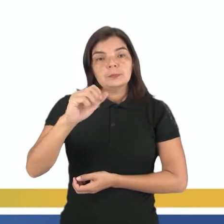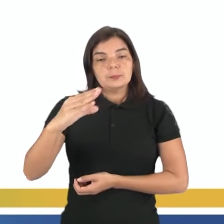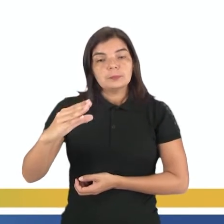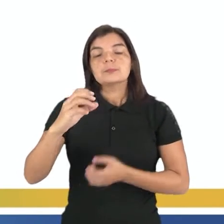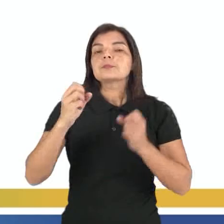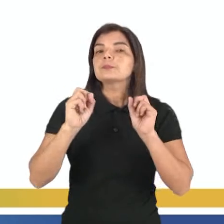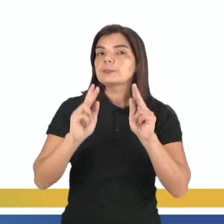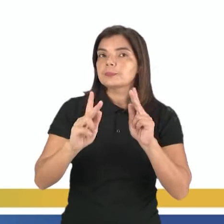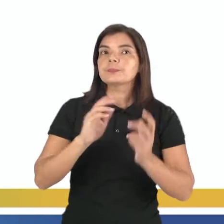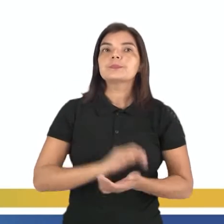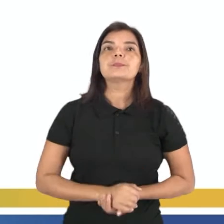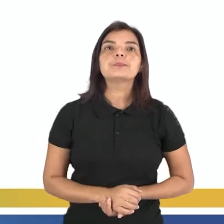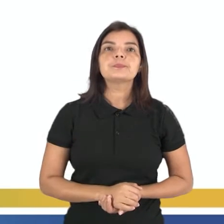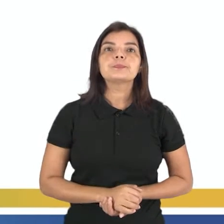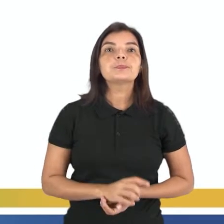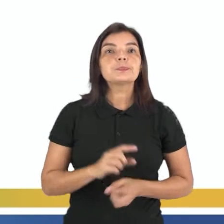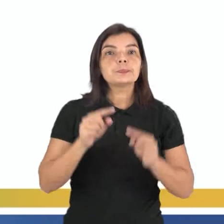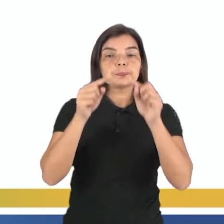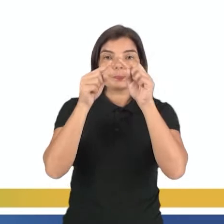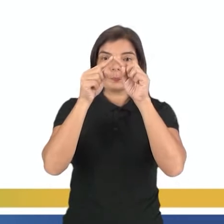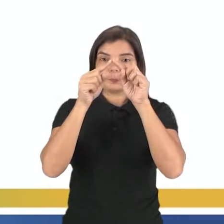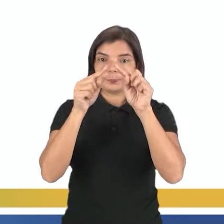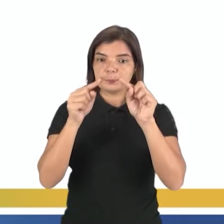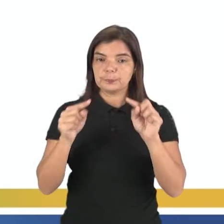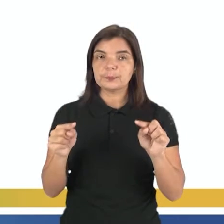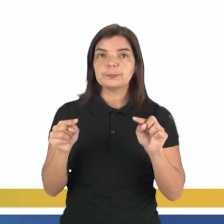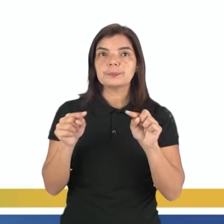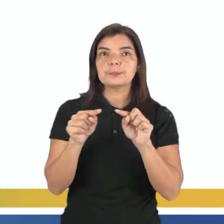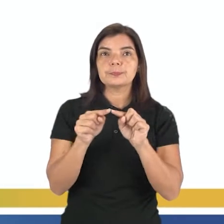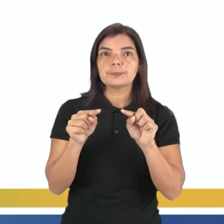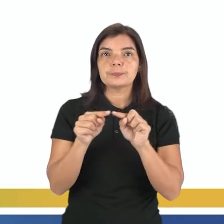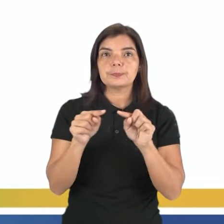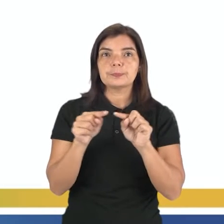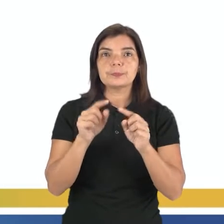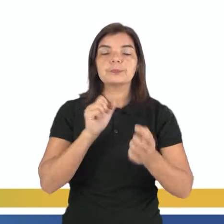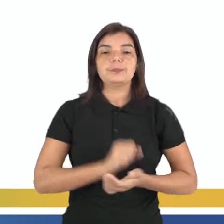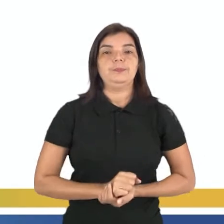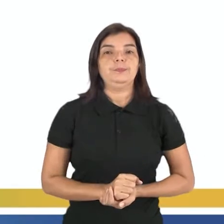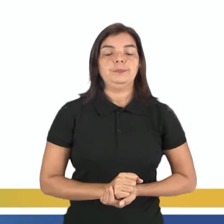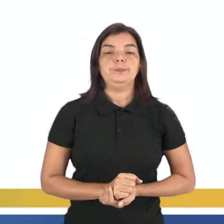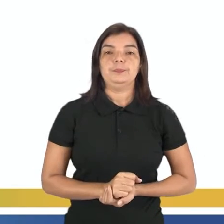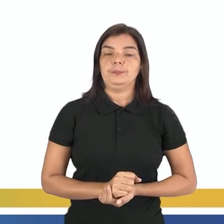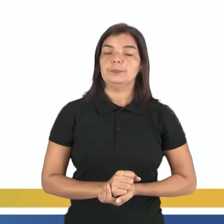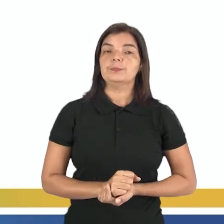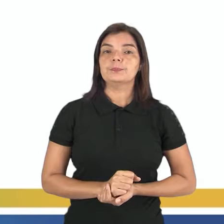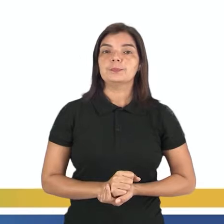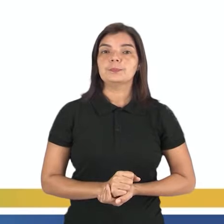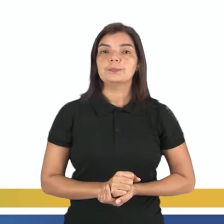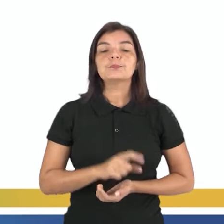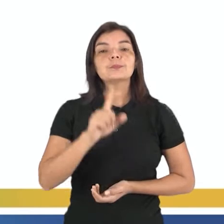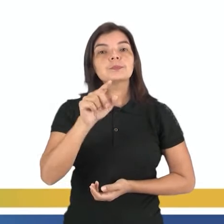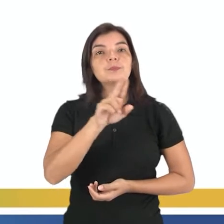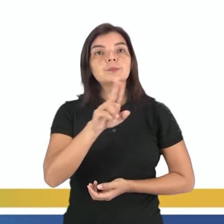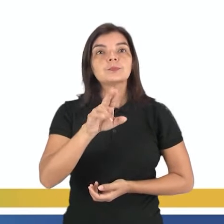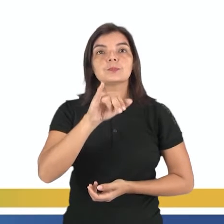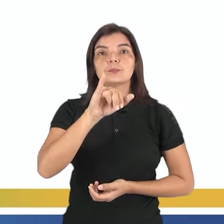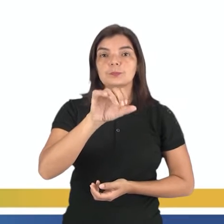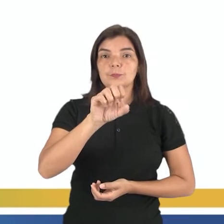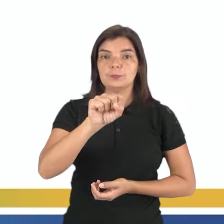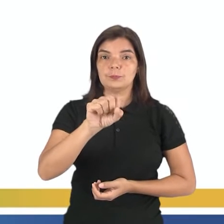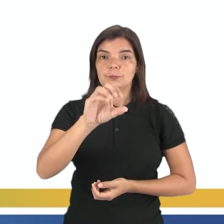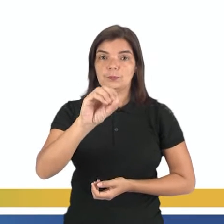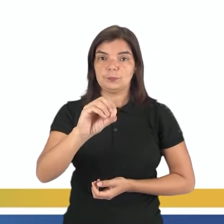AC, ok? A segunda classificação dos triângulos é chamado de